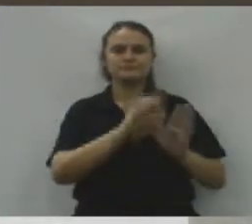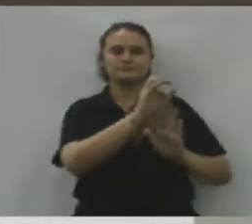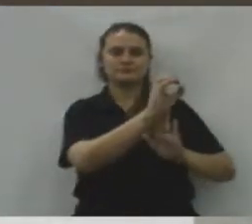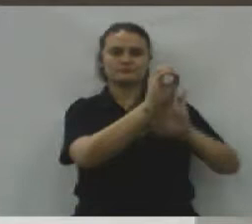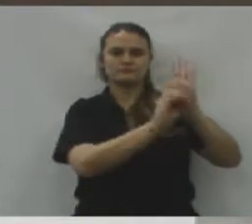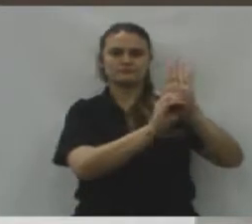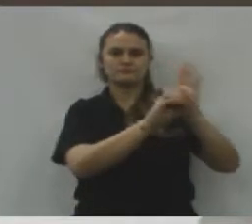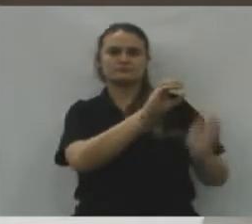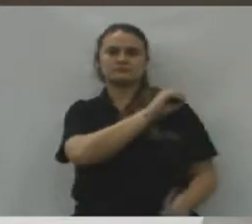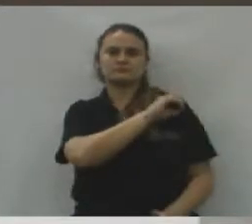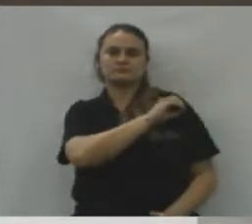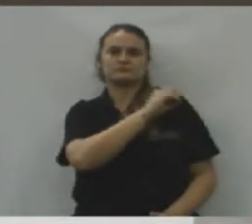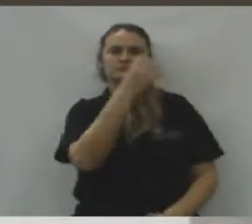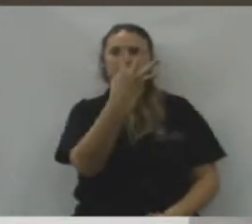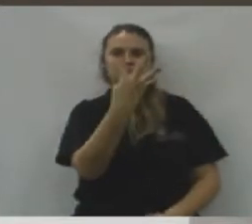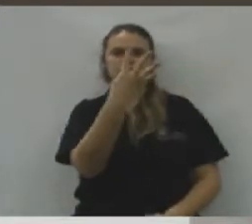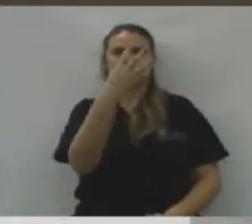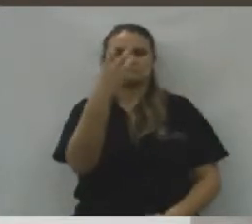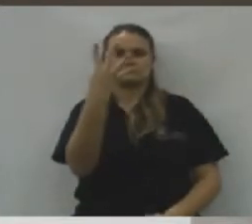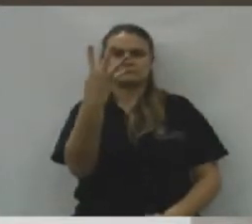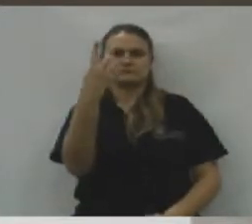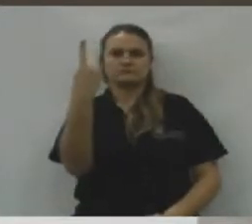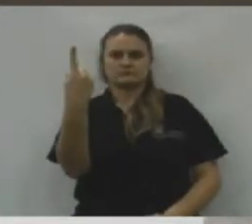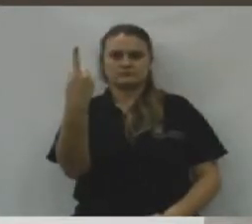Ofício número